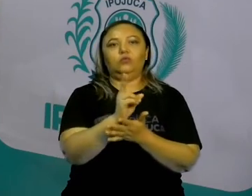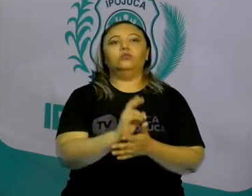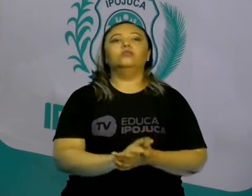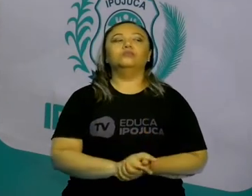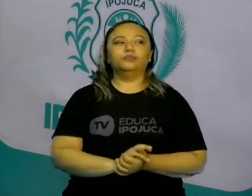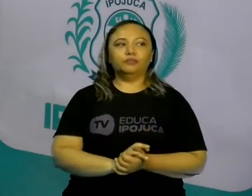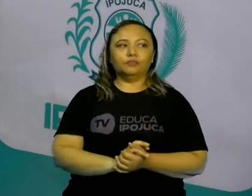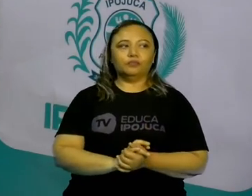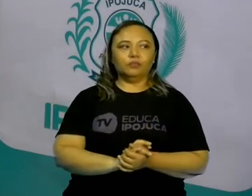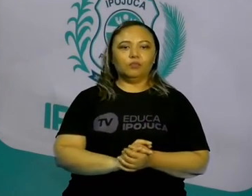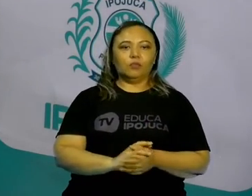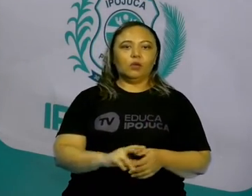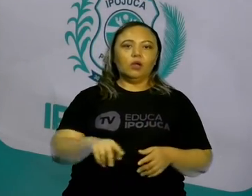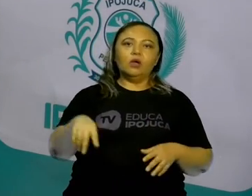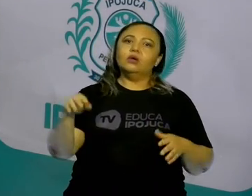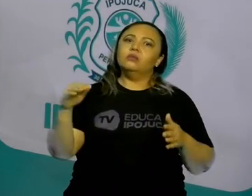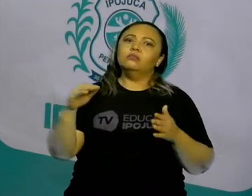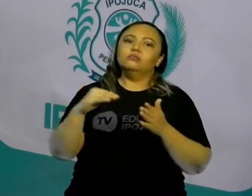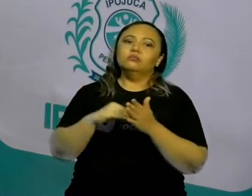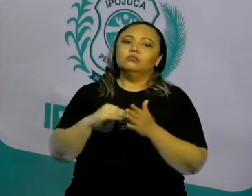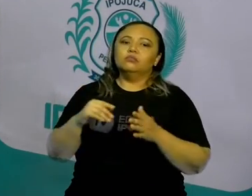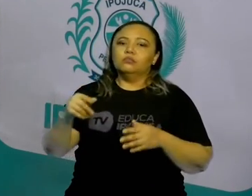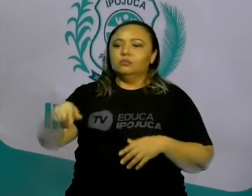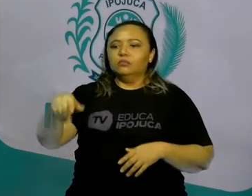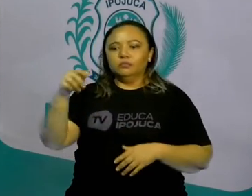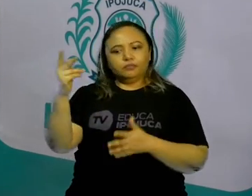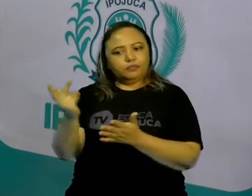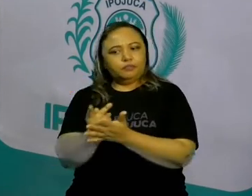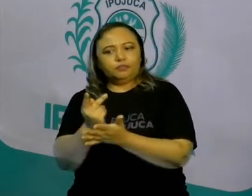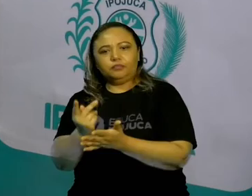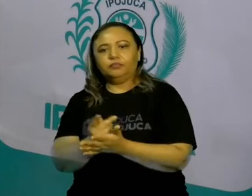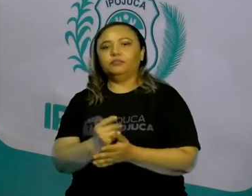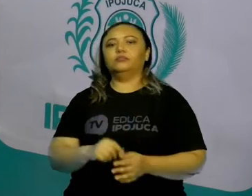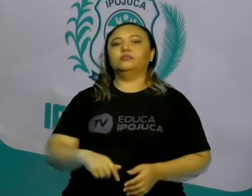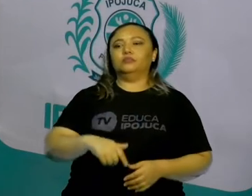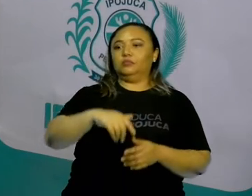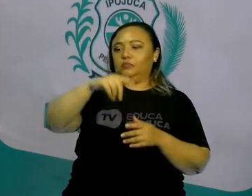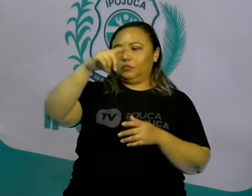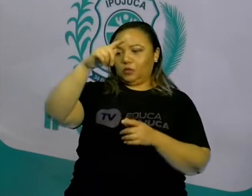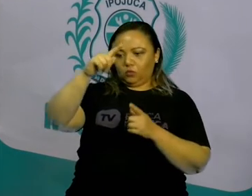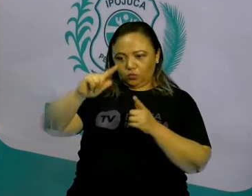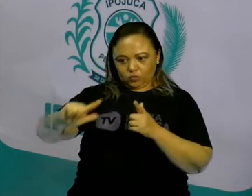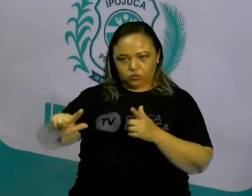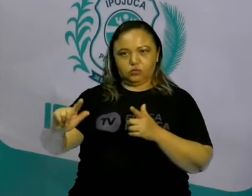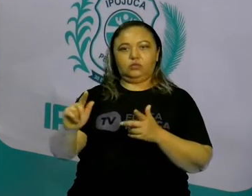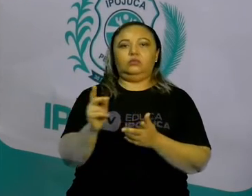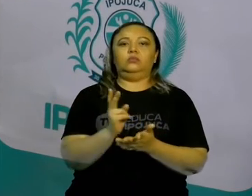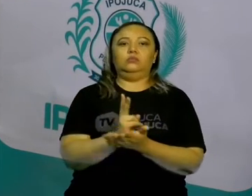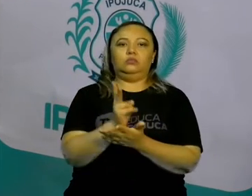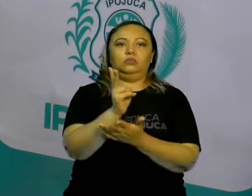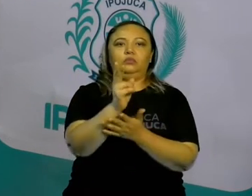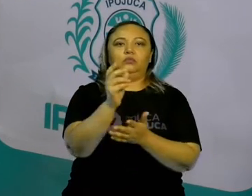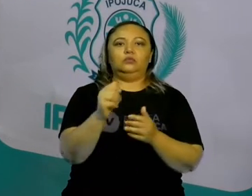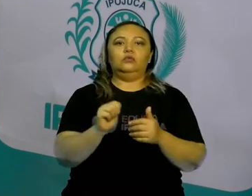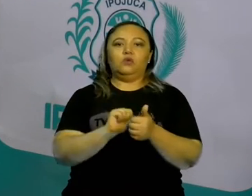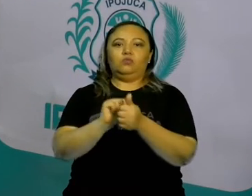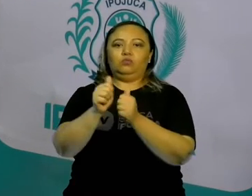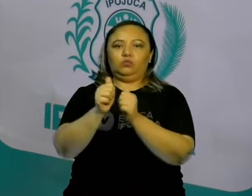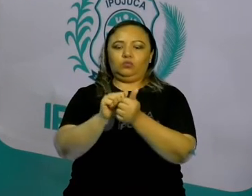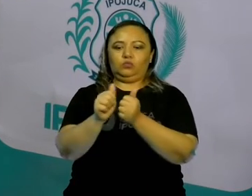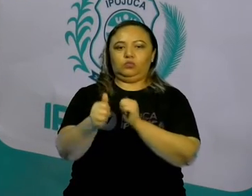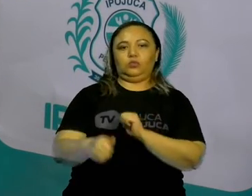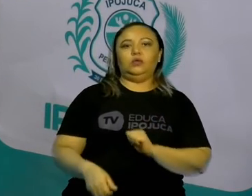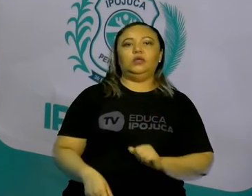tá certo e por fim que a pessoa errar passa a vez para o próximo vence Quem